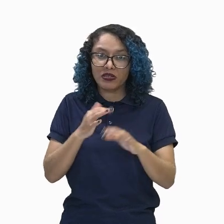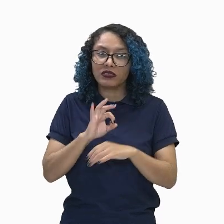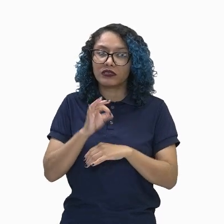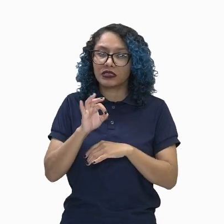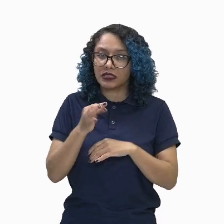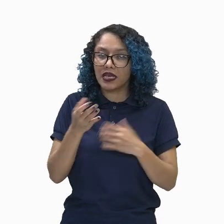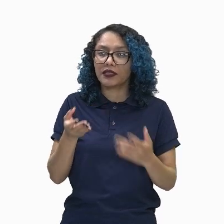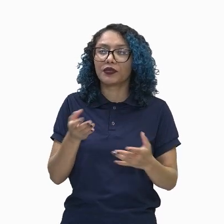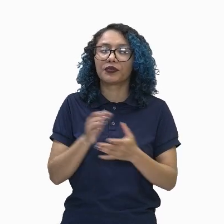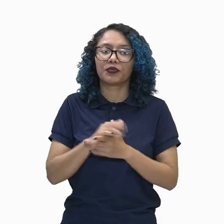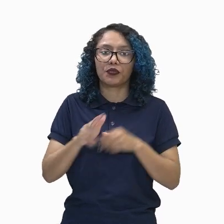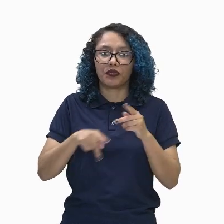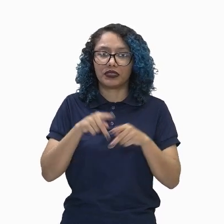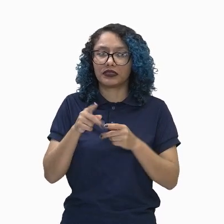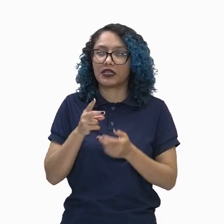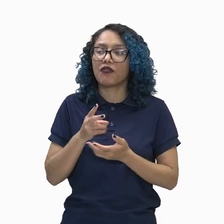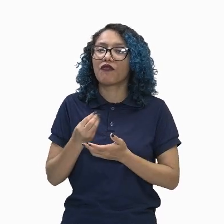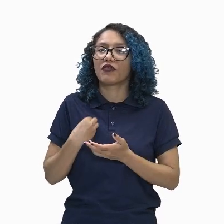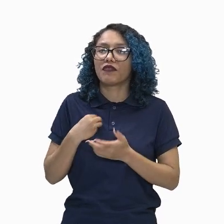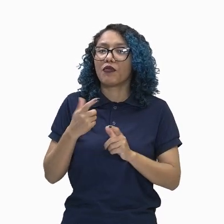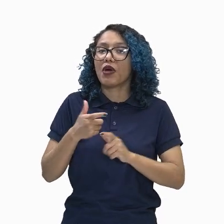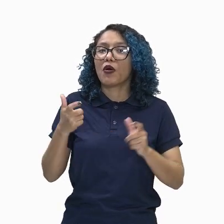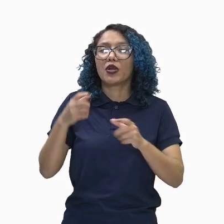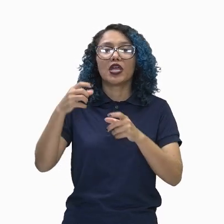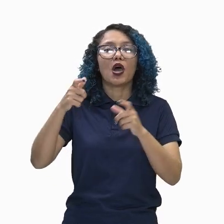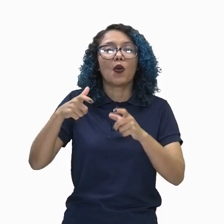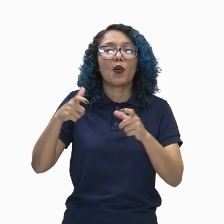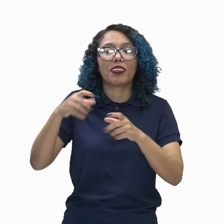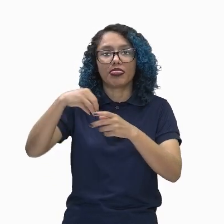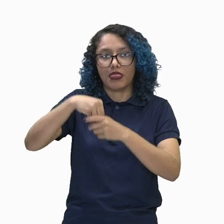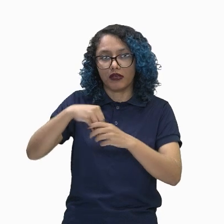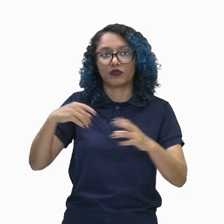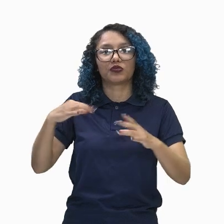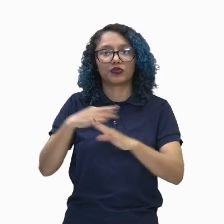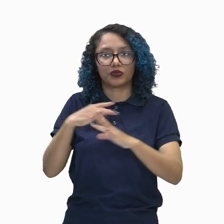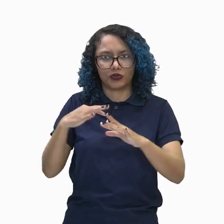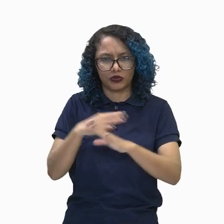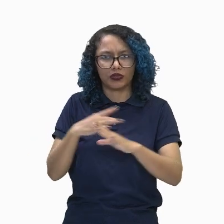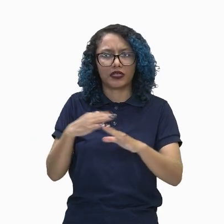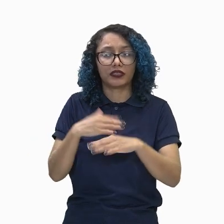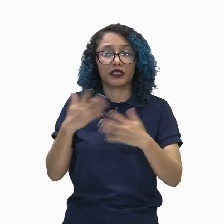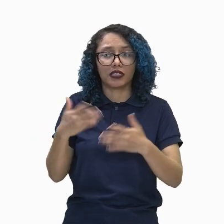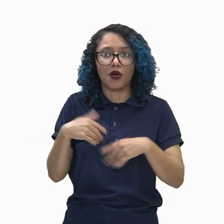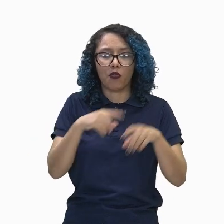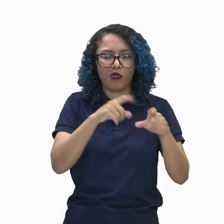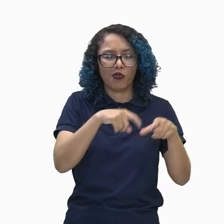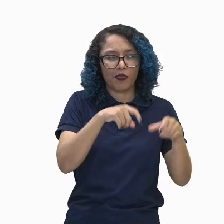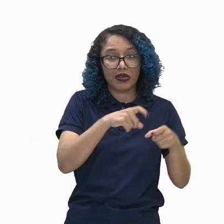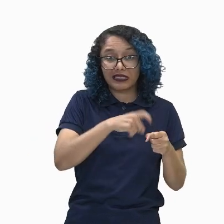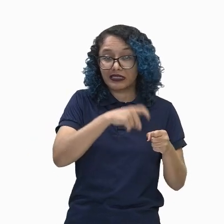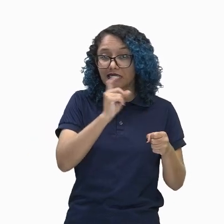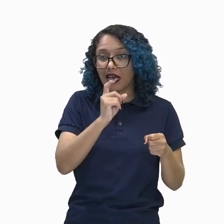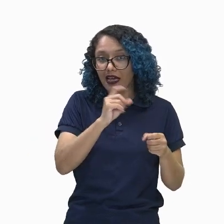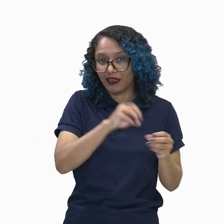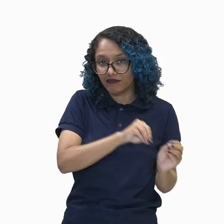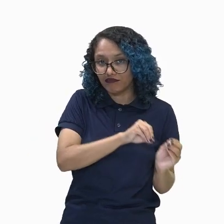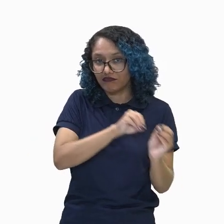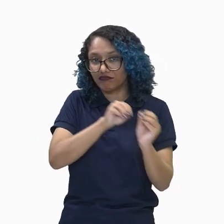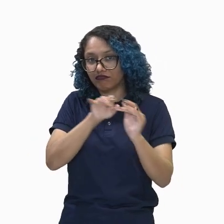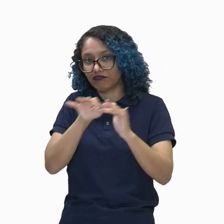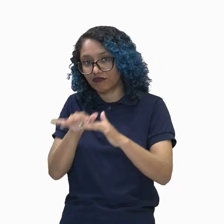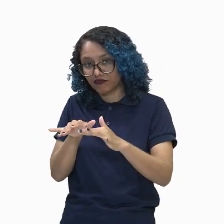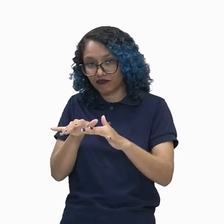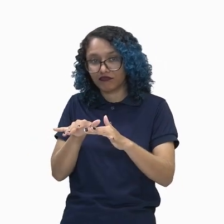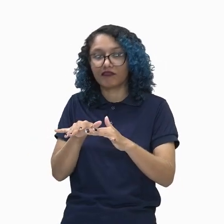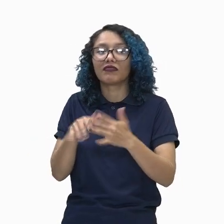da população vive nas grandes cidades. Então as pessoas elas começam a sair do campo, começa a ter esse processo